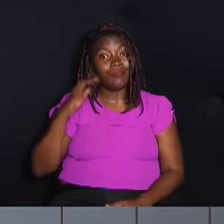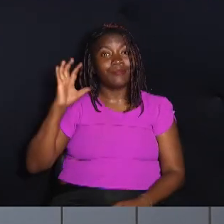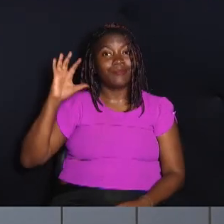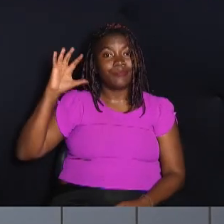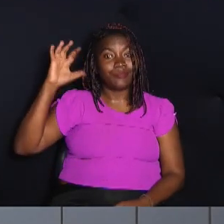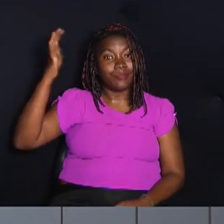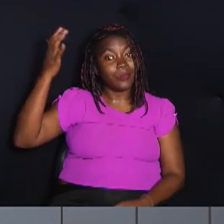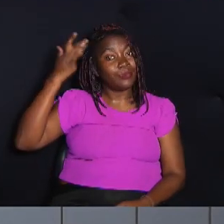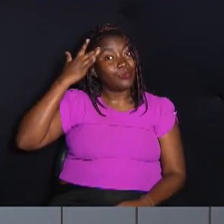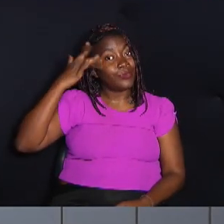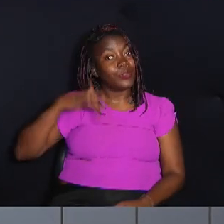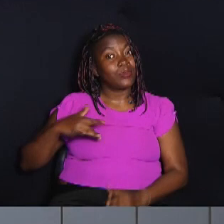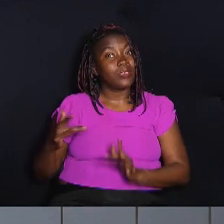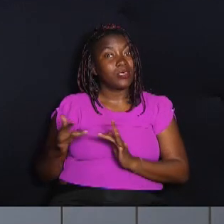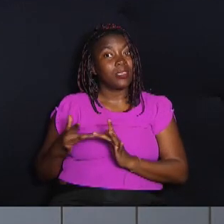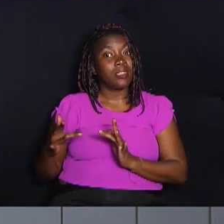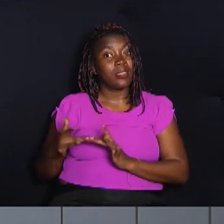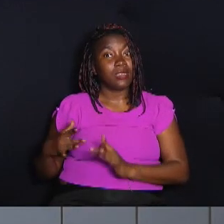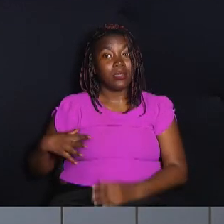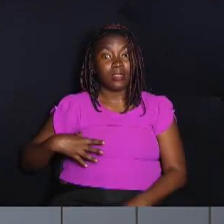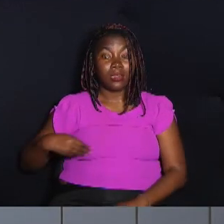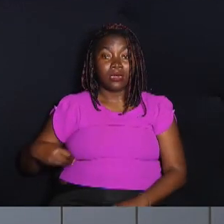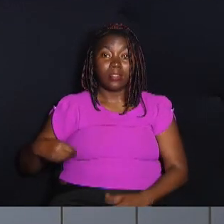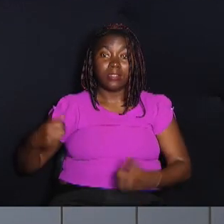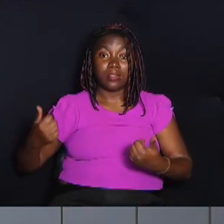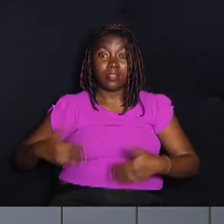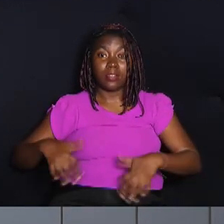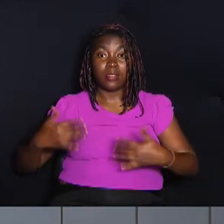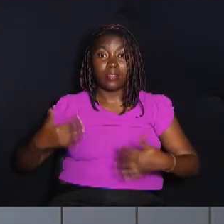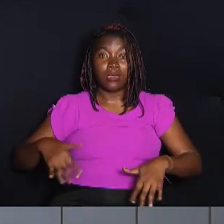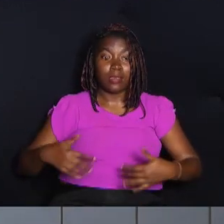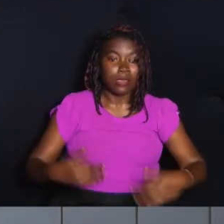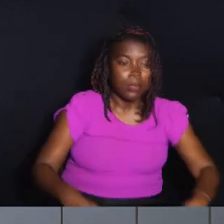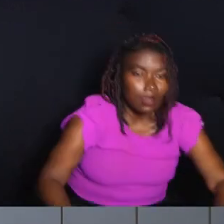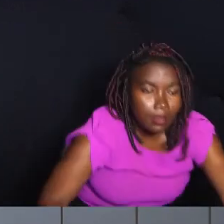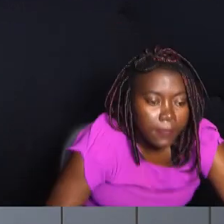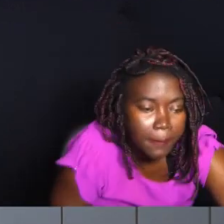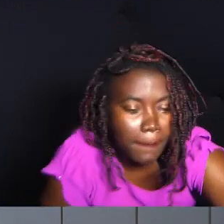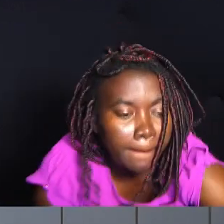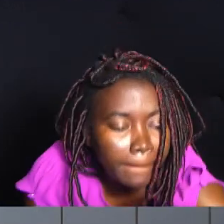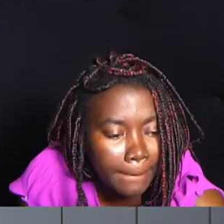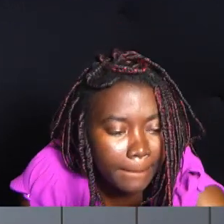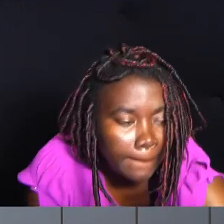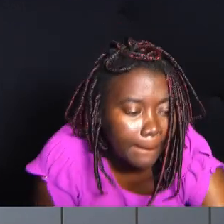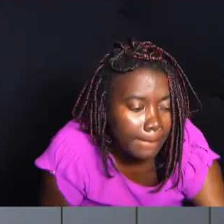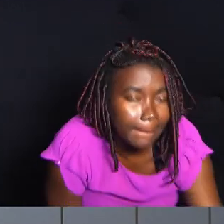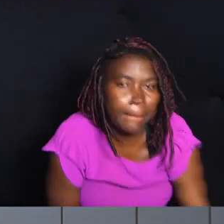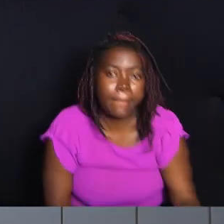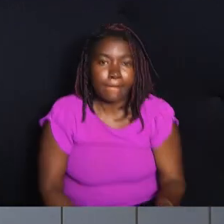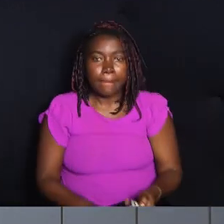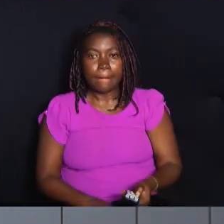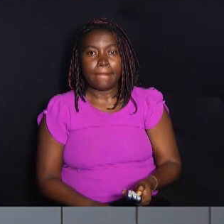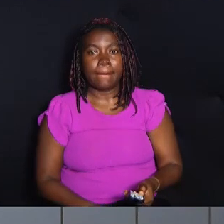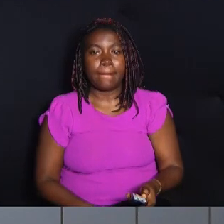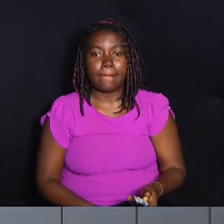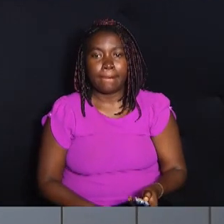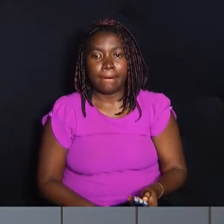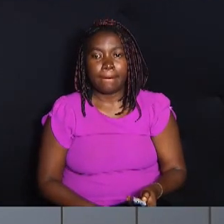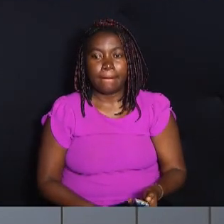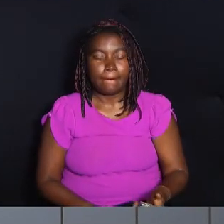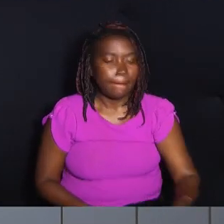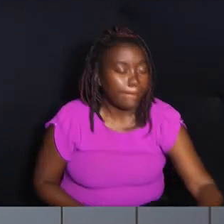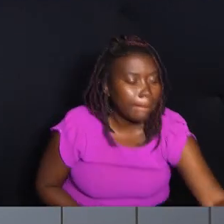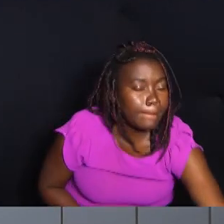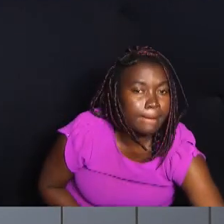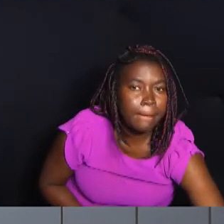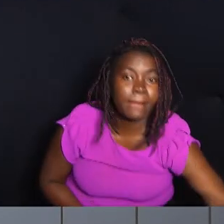com meu filho, entende? Então, eu fiquei desesperado. E, graças a Deus, hoje está bem melhor, tá bem,